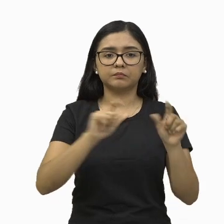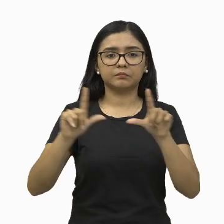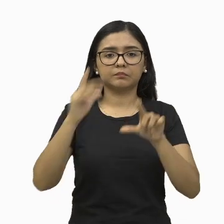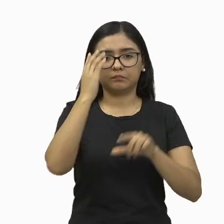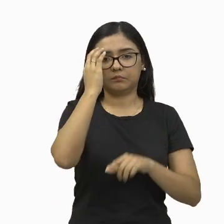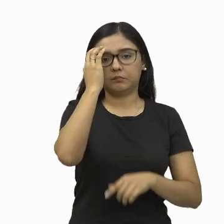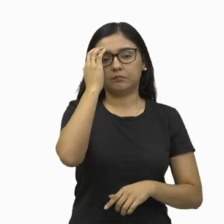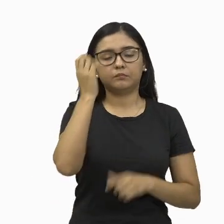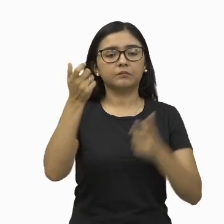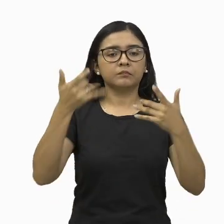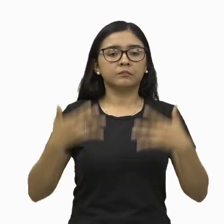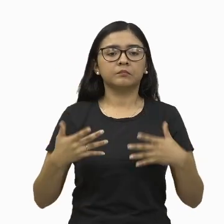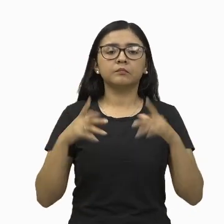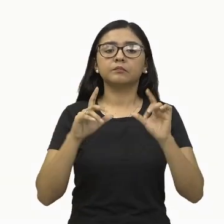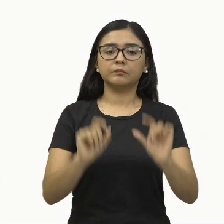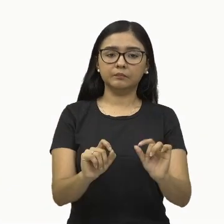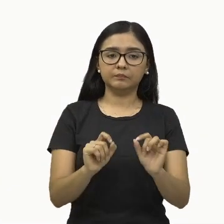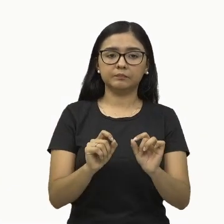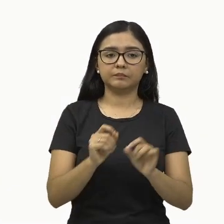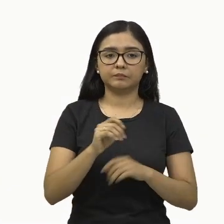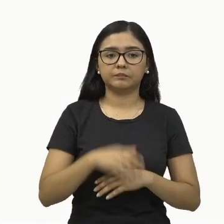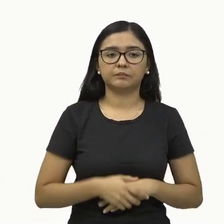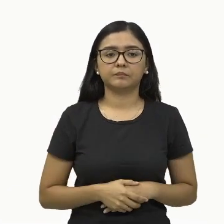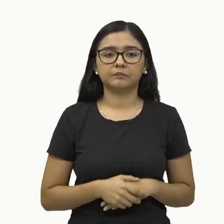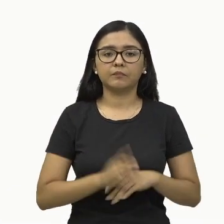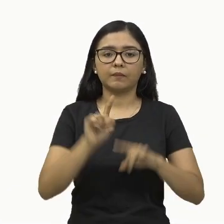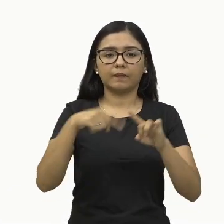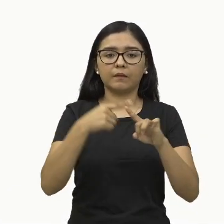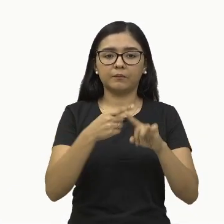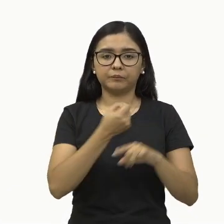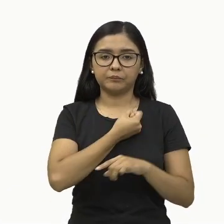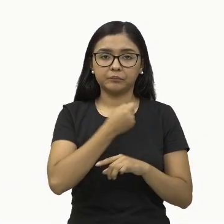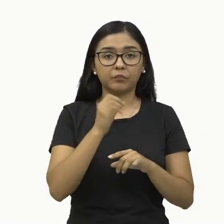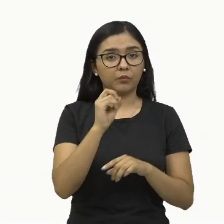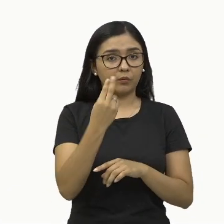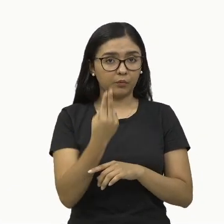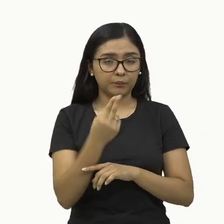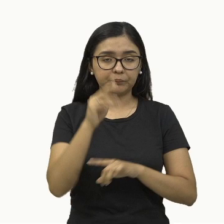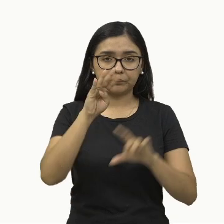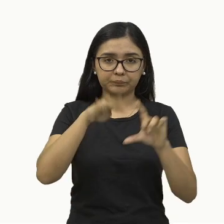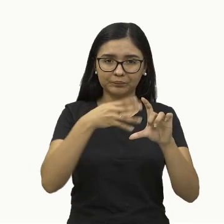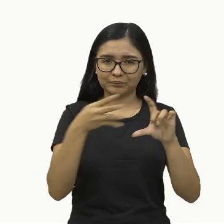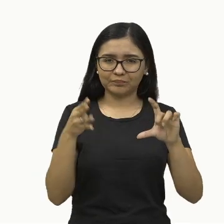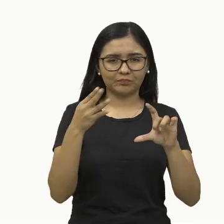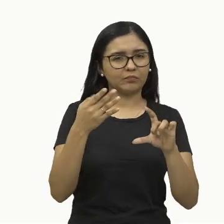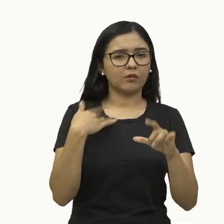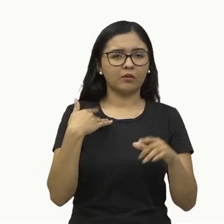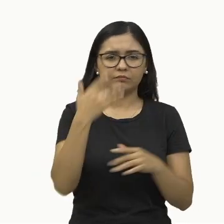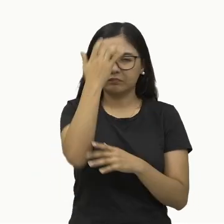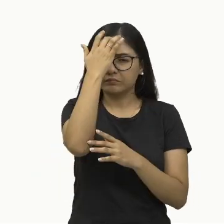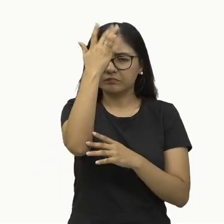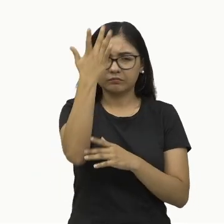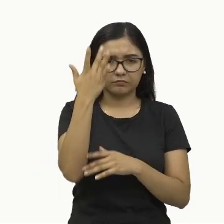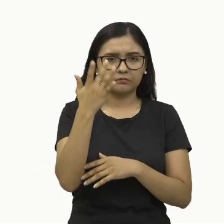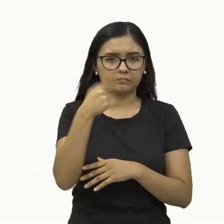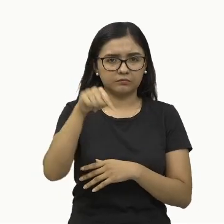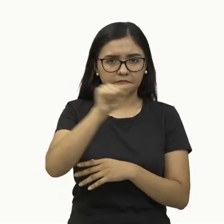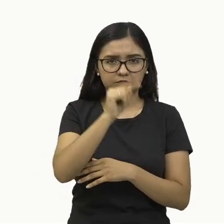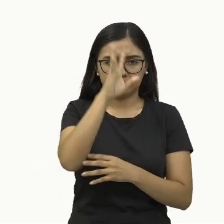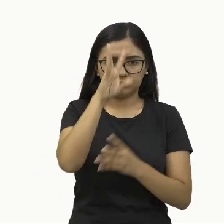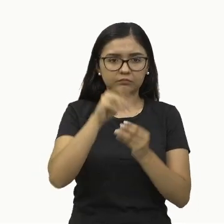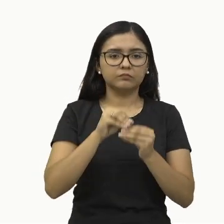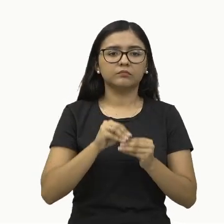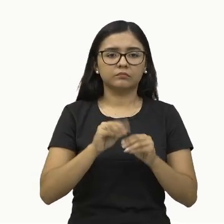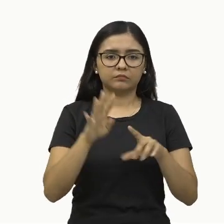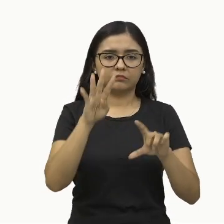para a gente falar sobre a multiplicação de um número por uma matriz. É bem tranquila essa parte, tá?